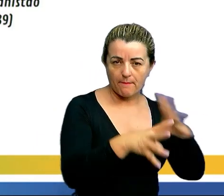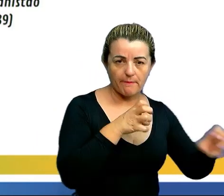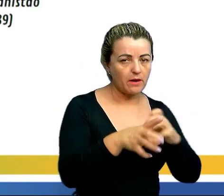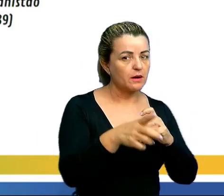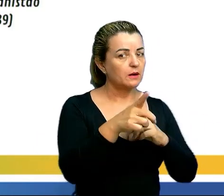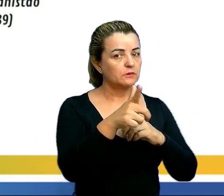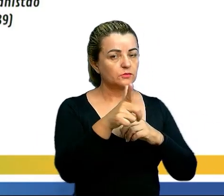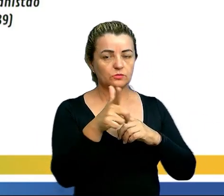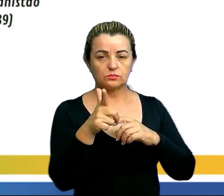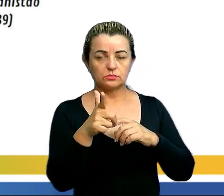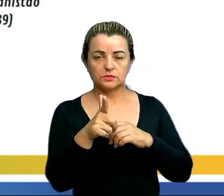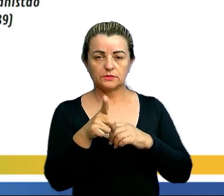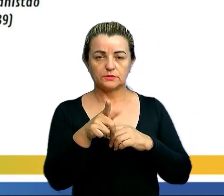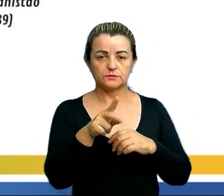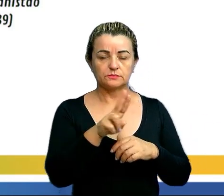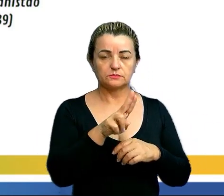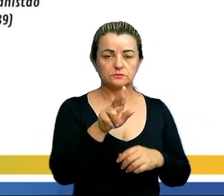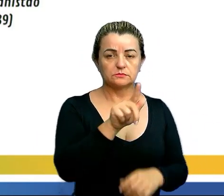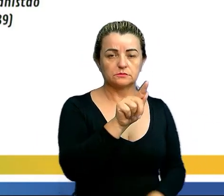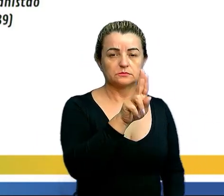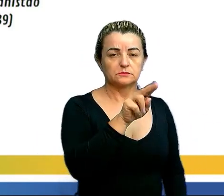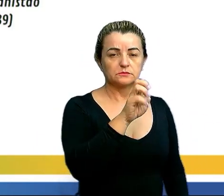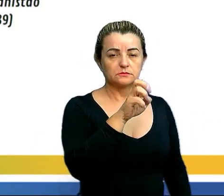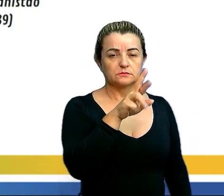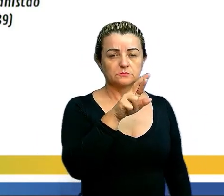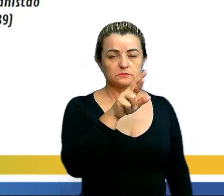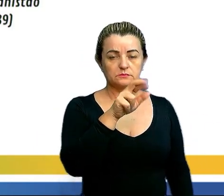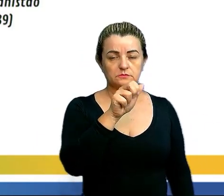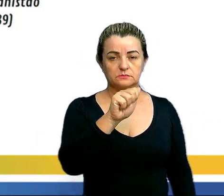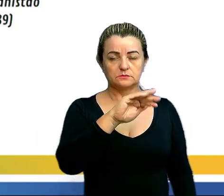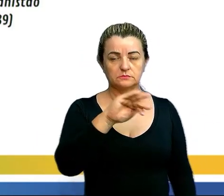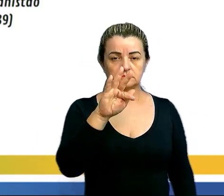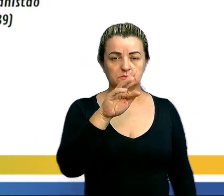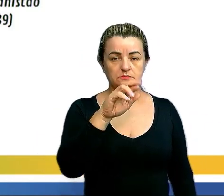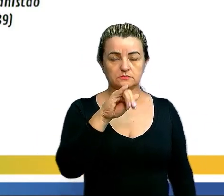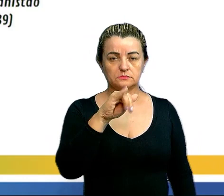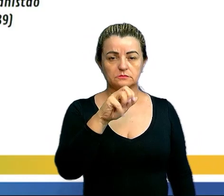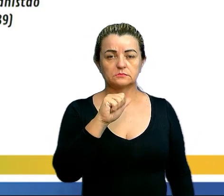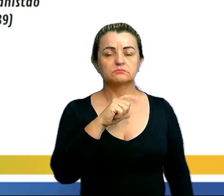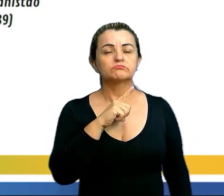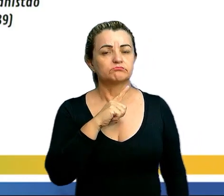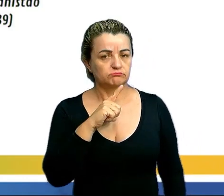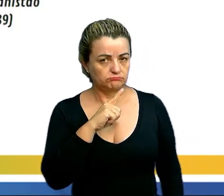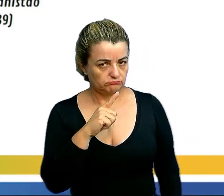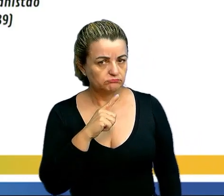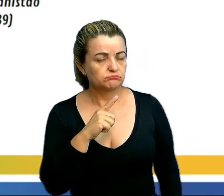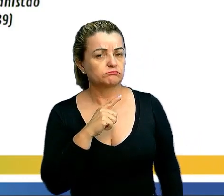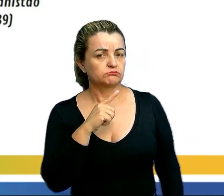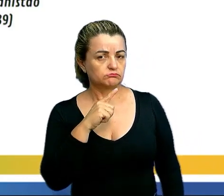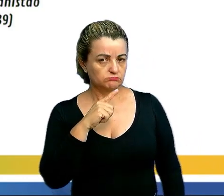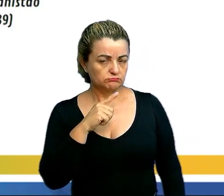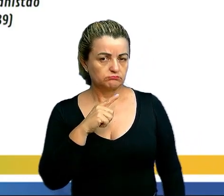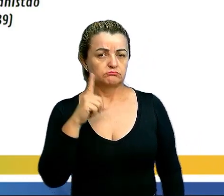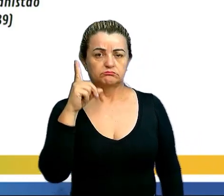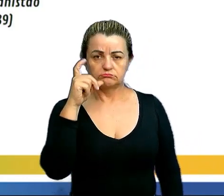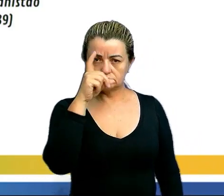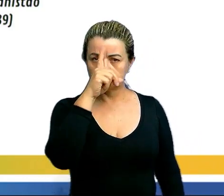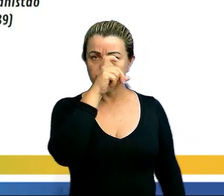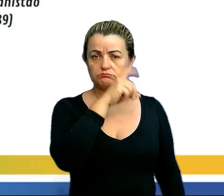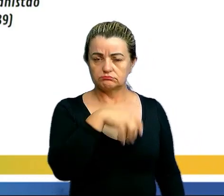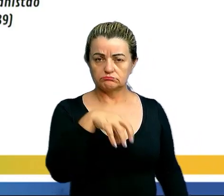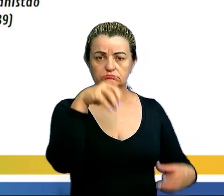Não houve conflitos bélicos, em que não houve guerras. Mas houve sim, gente, muita guerra. O que não houve foi o